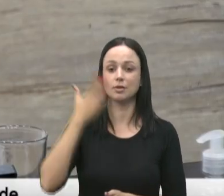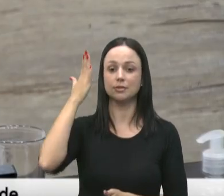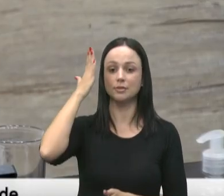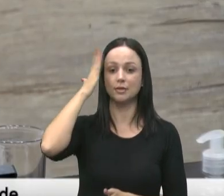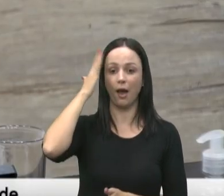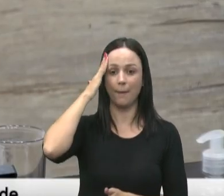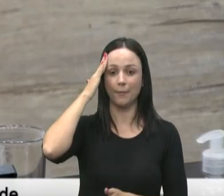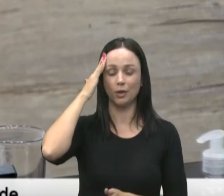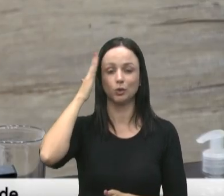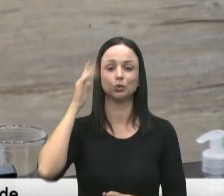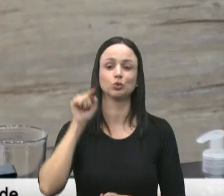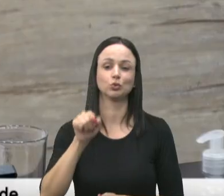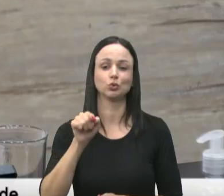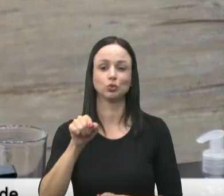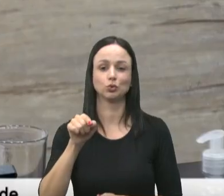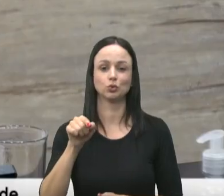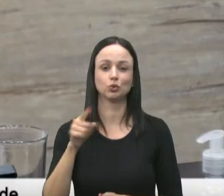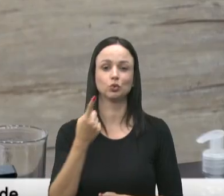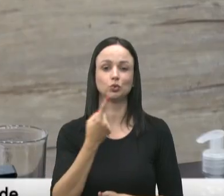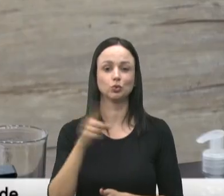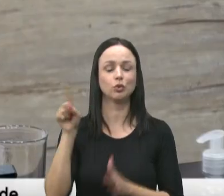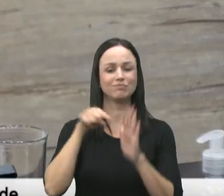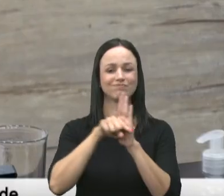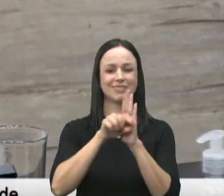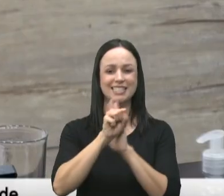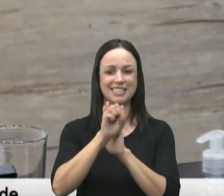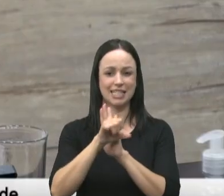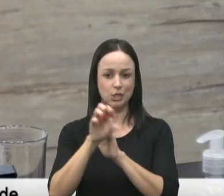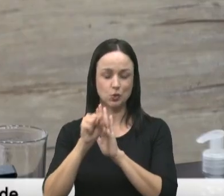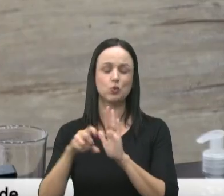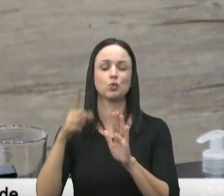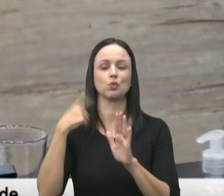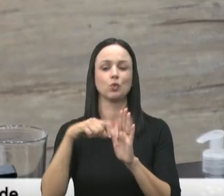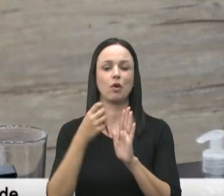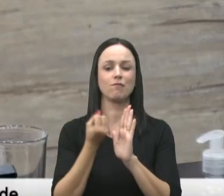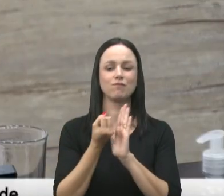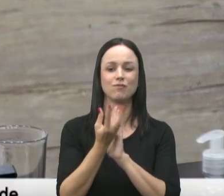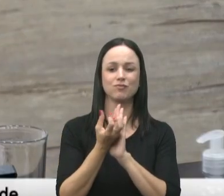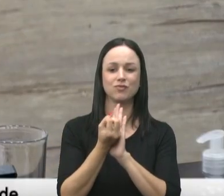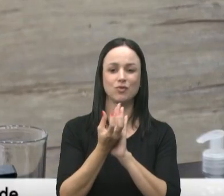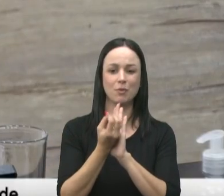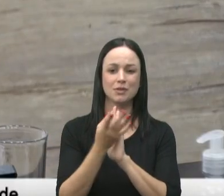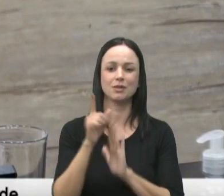né, o último censo, nós sabemos pelos dados a